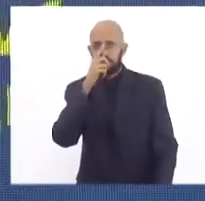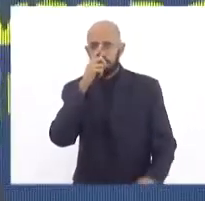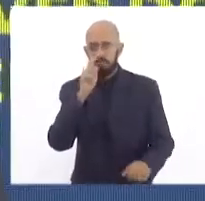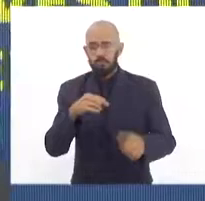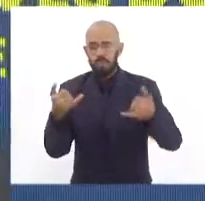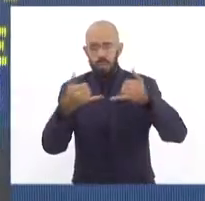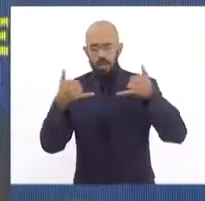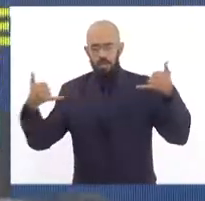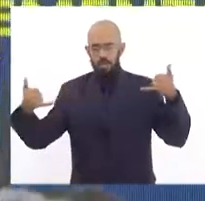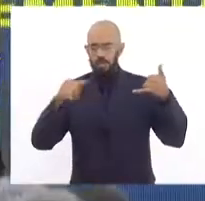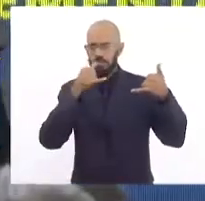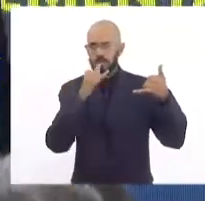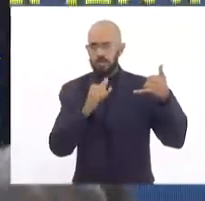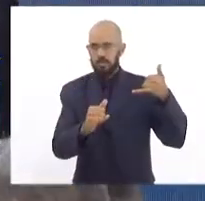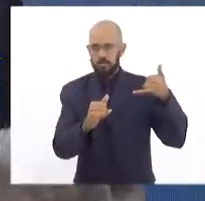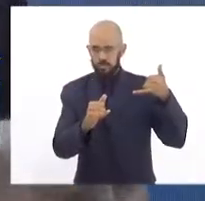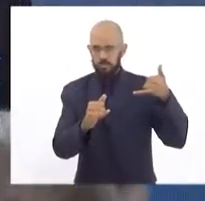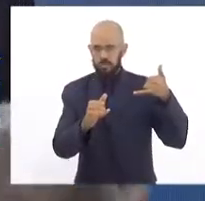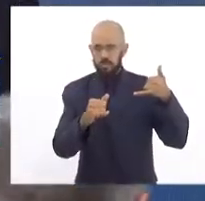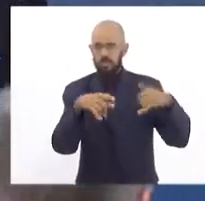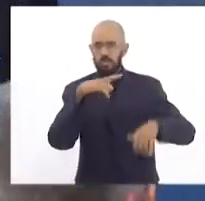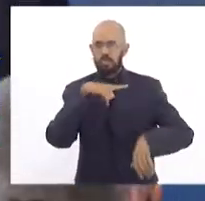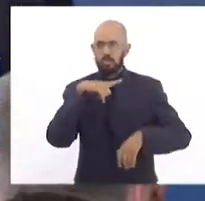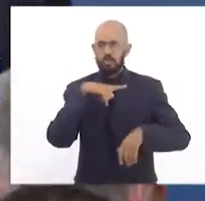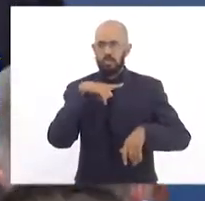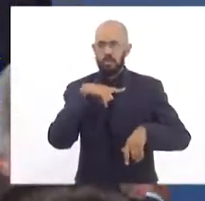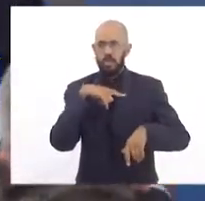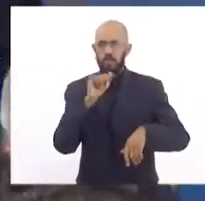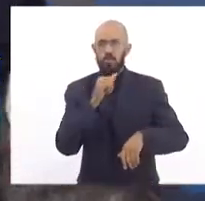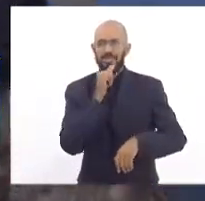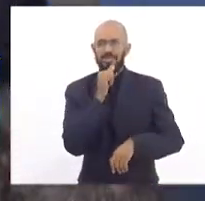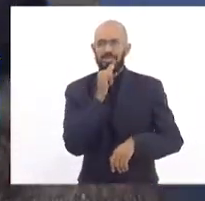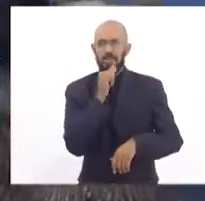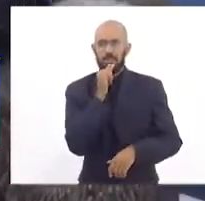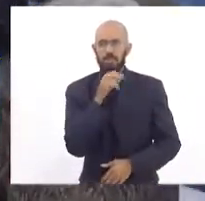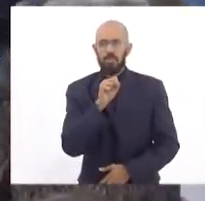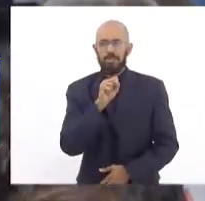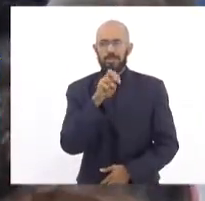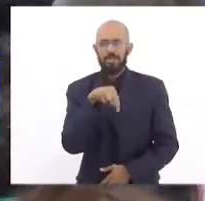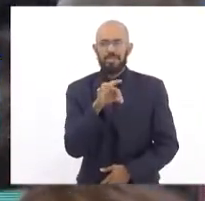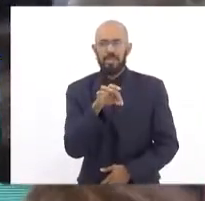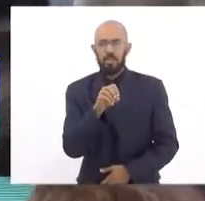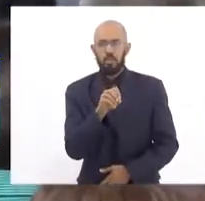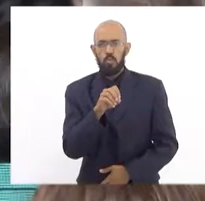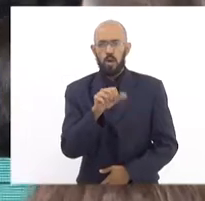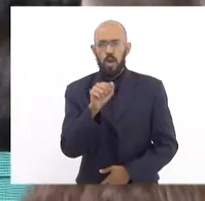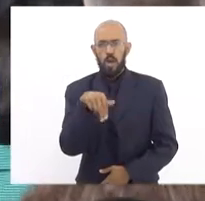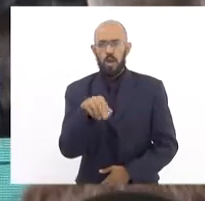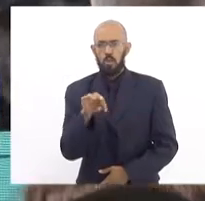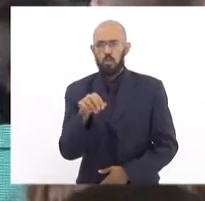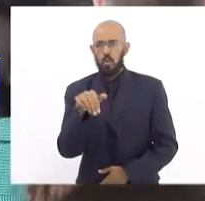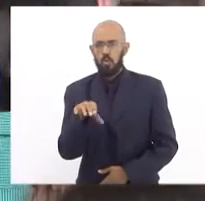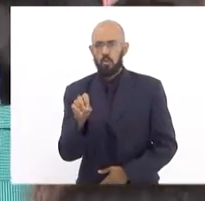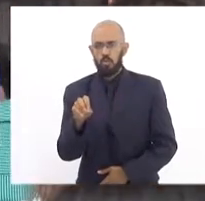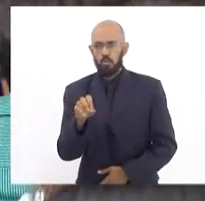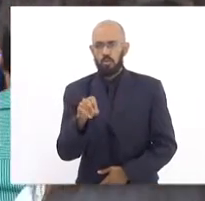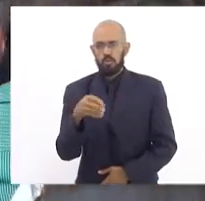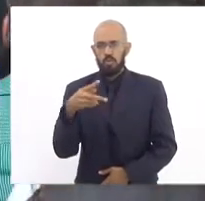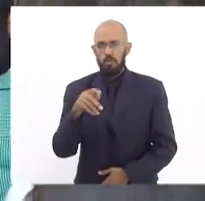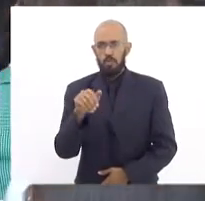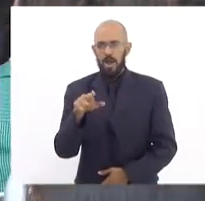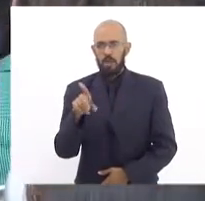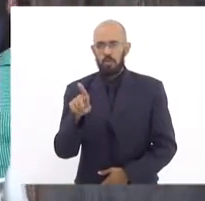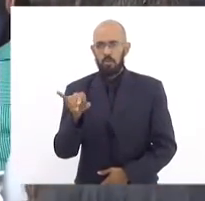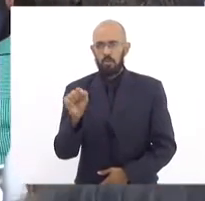eletricidade. Tem um exemplo lá, Vinícius, lá em Santo Antônio de Pádua, da Copapa. Ela compra